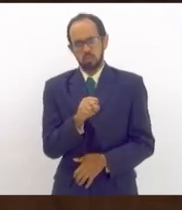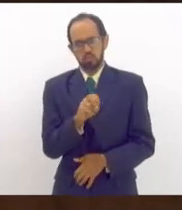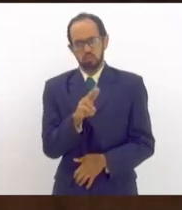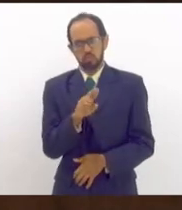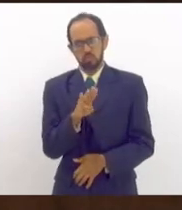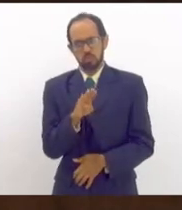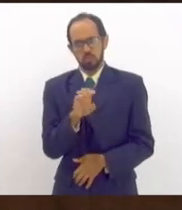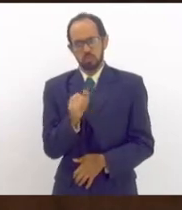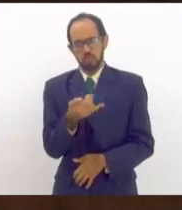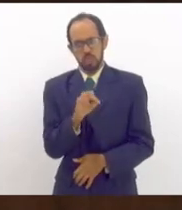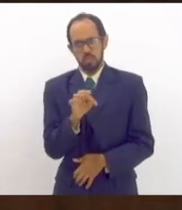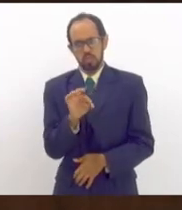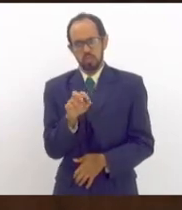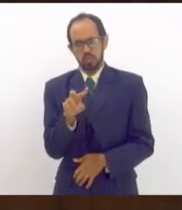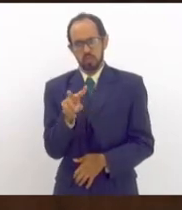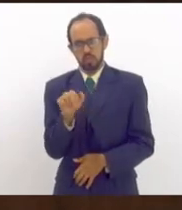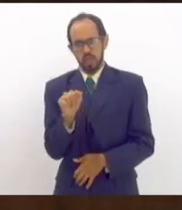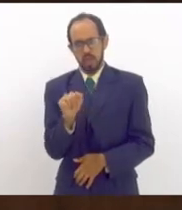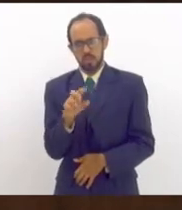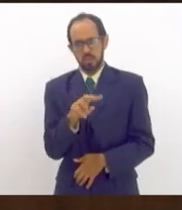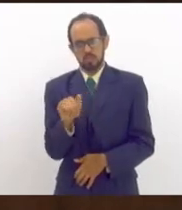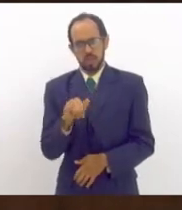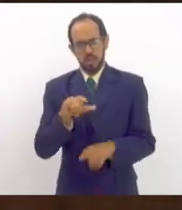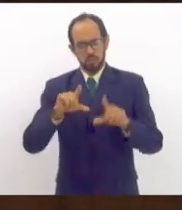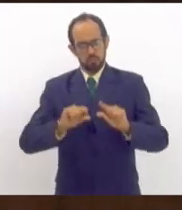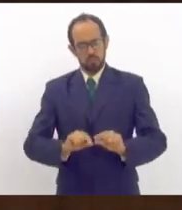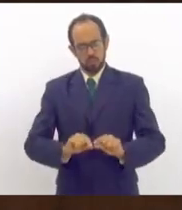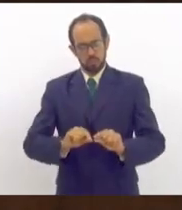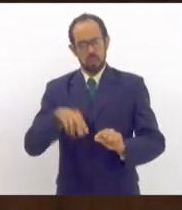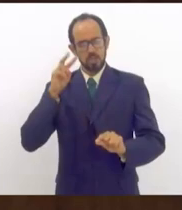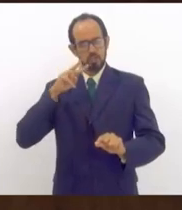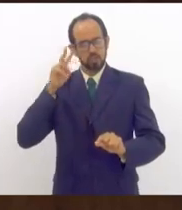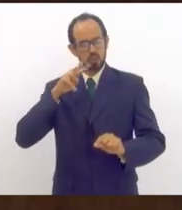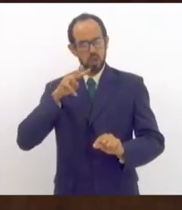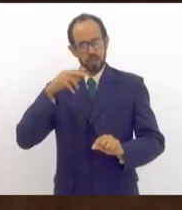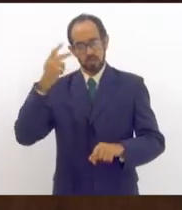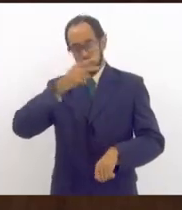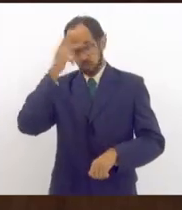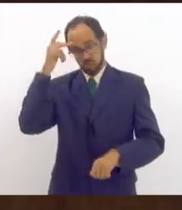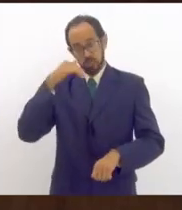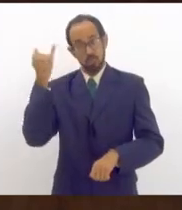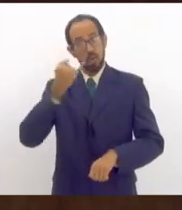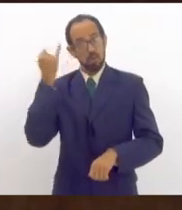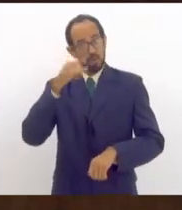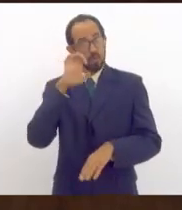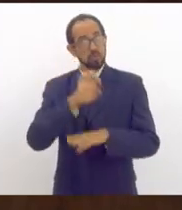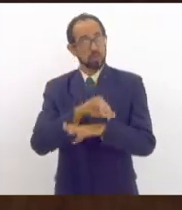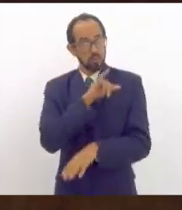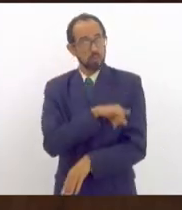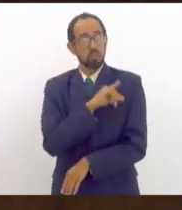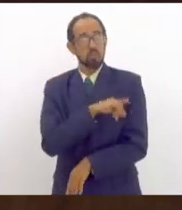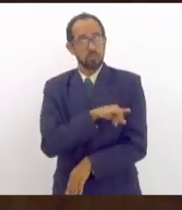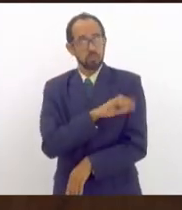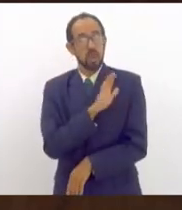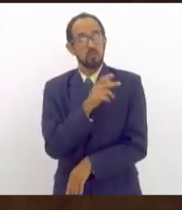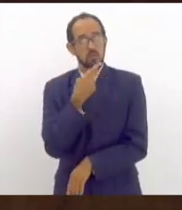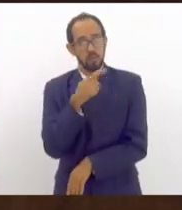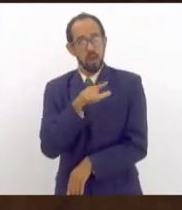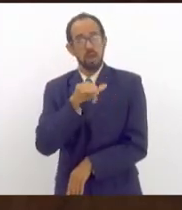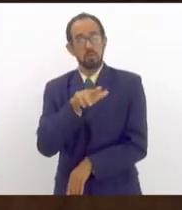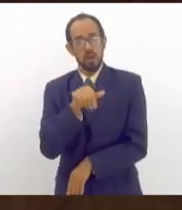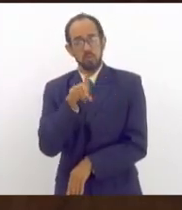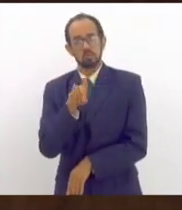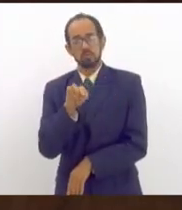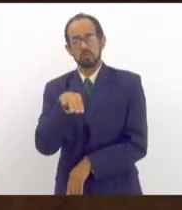de figuras importantes para o estado do Rio de Janeiro como é o caso da Ludmila já foi falado aquilo que ela representa principalmente para as meninas